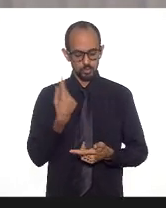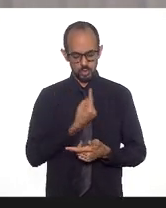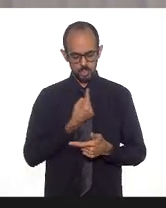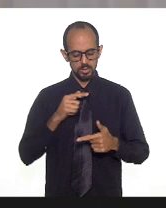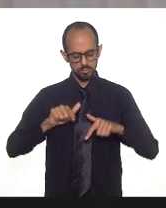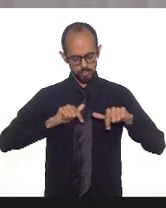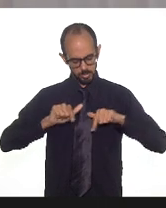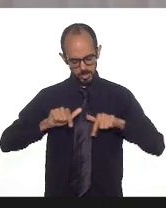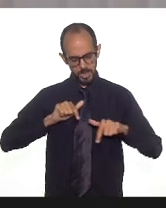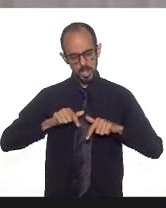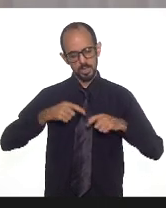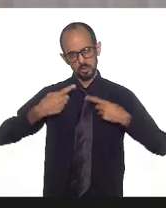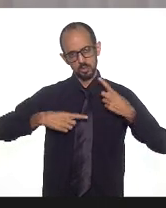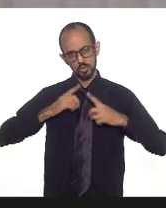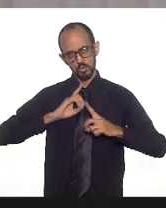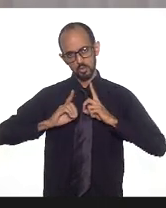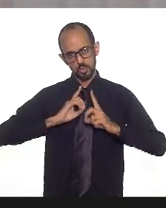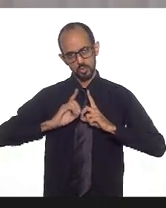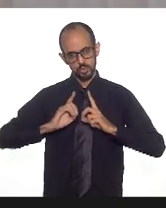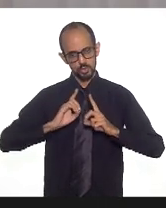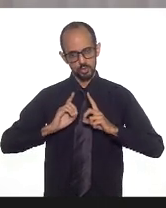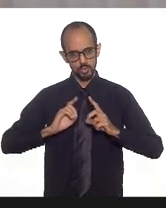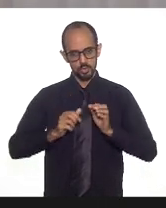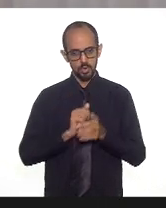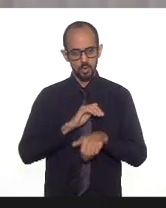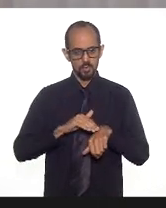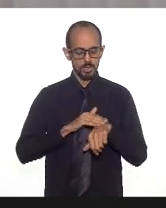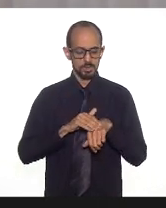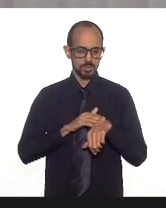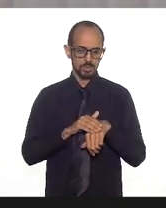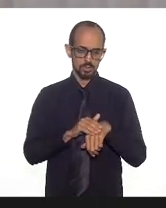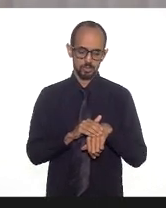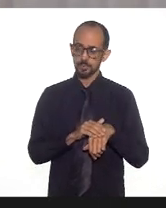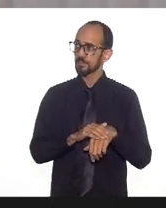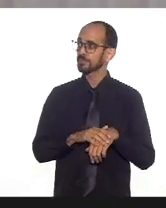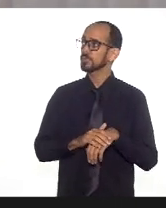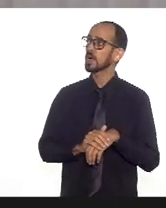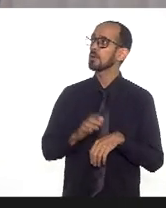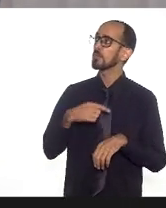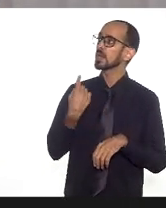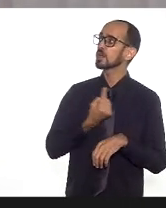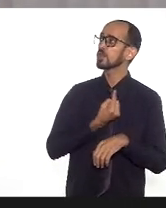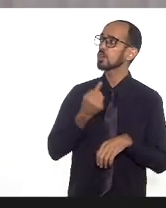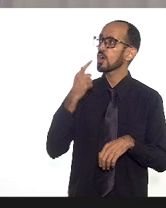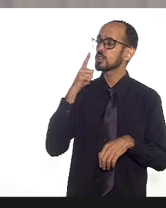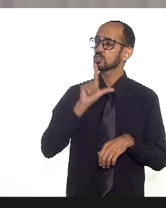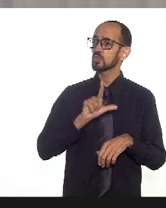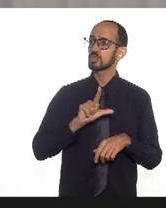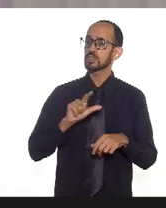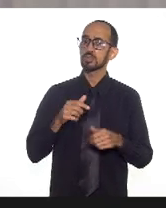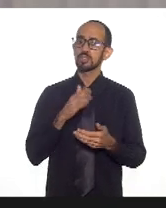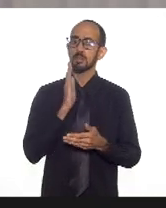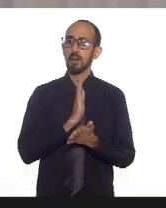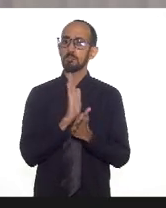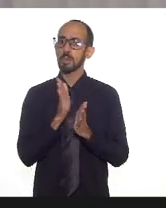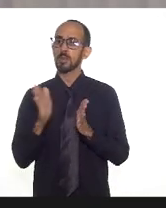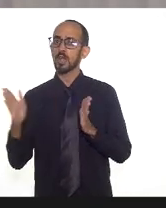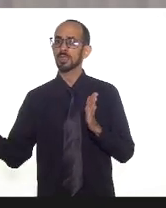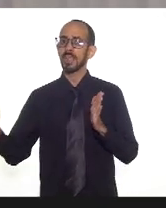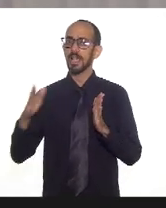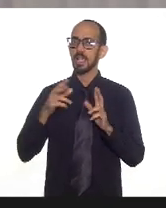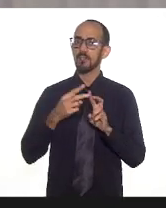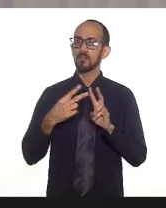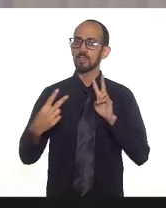discutido muito, ou conversado com o Edgar em relação a esse ponto, onde a gente possa ter uma biblioteca virtual utilizando a estrutura